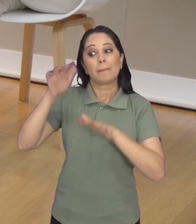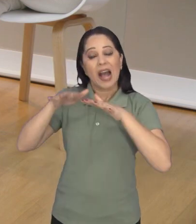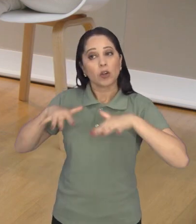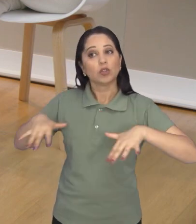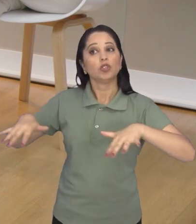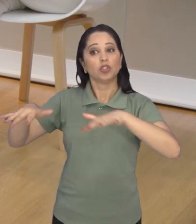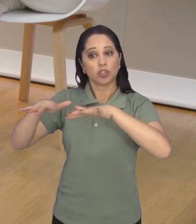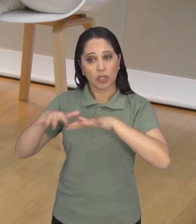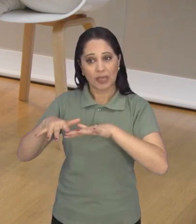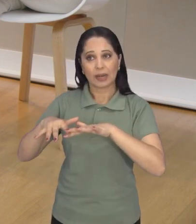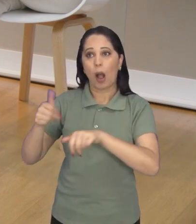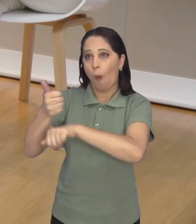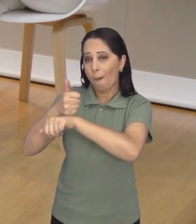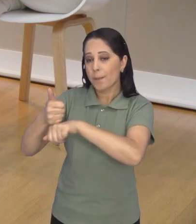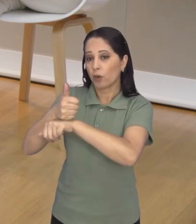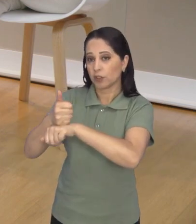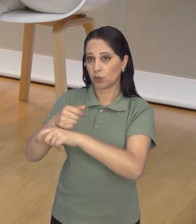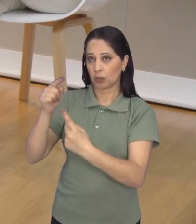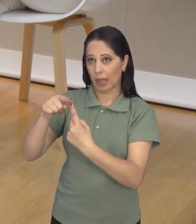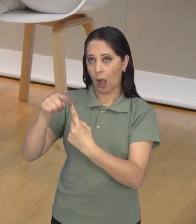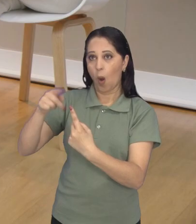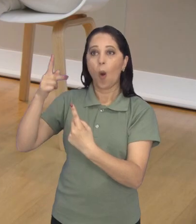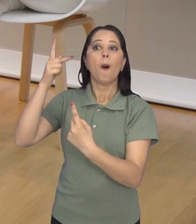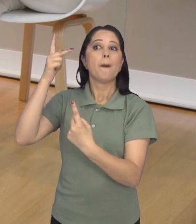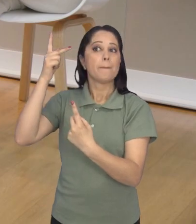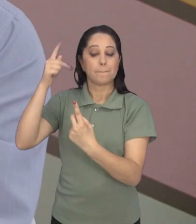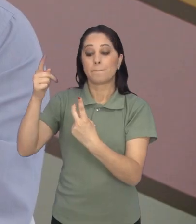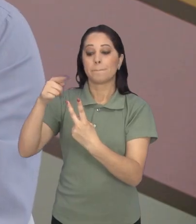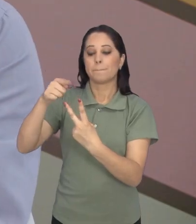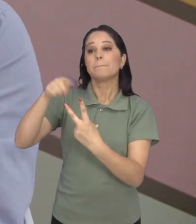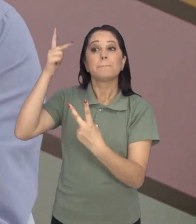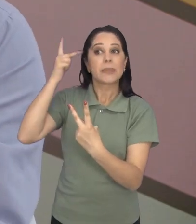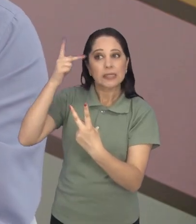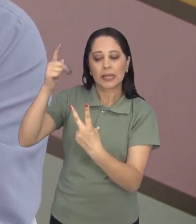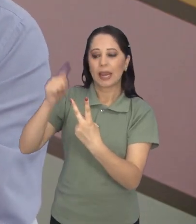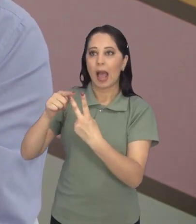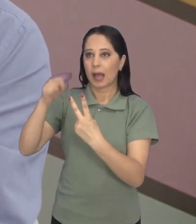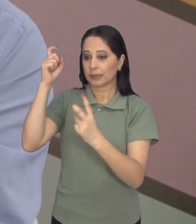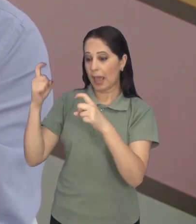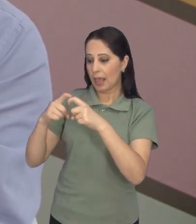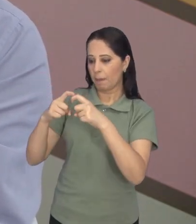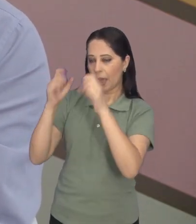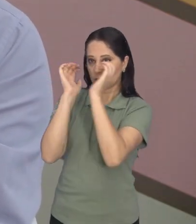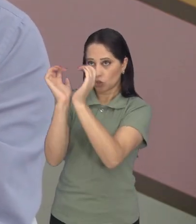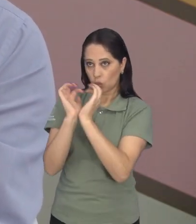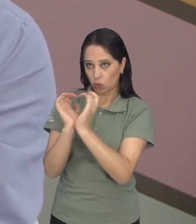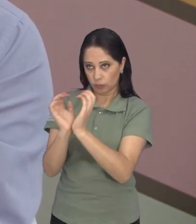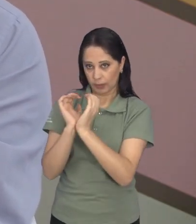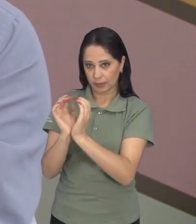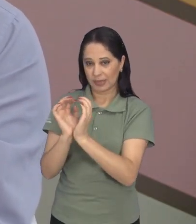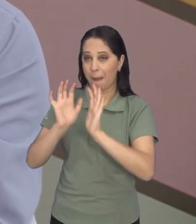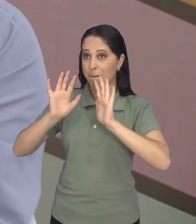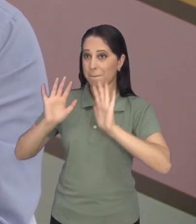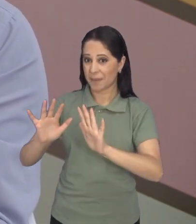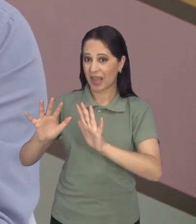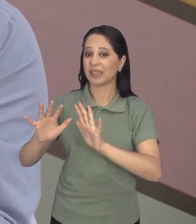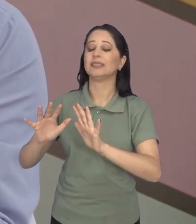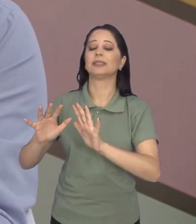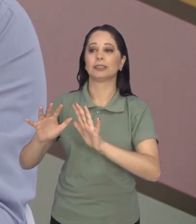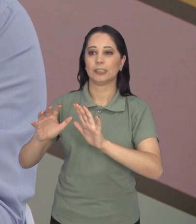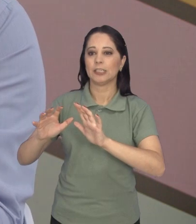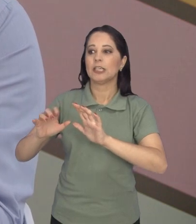especialistas médicos que cuidam disso são o psiquiatra e o neurologista, tá? Mas para